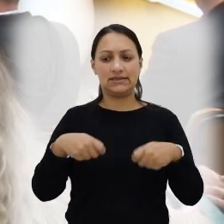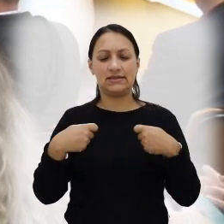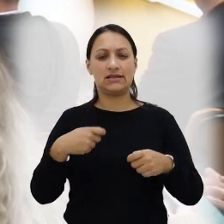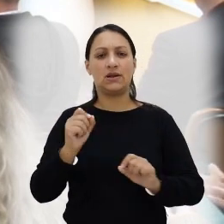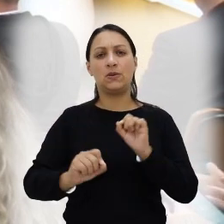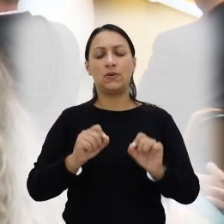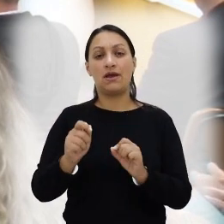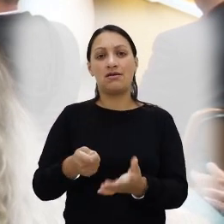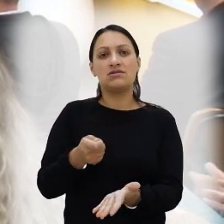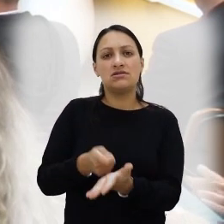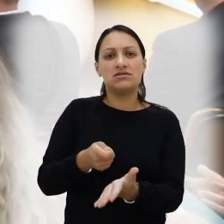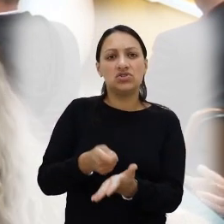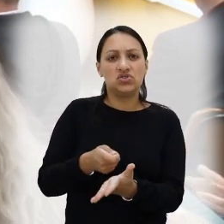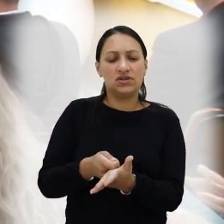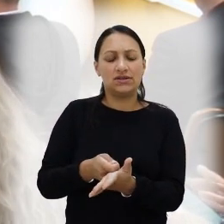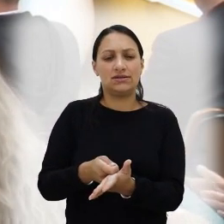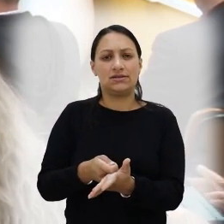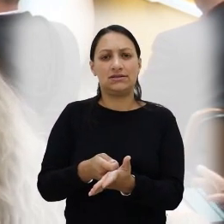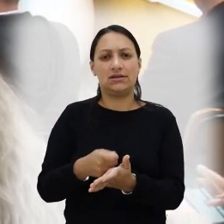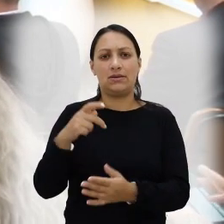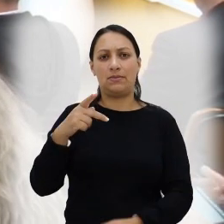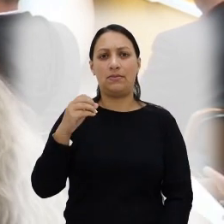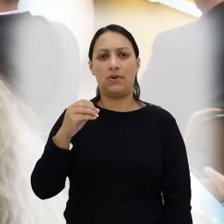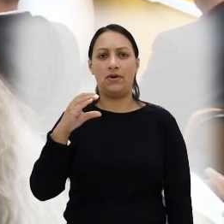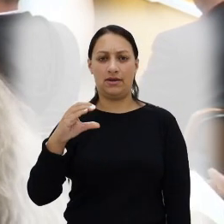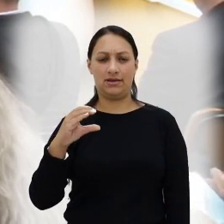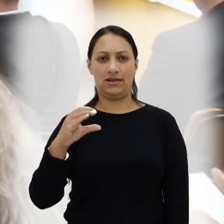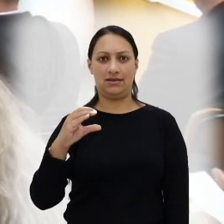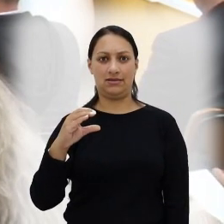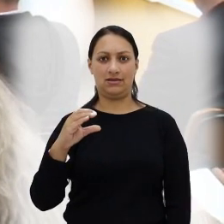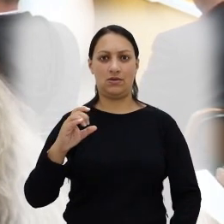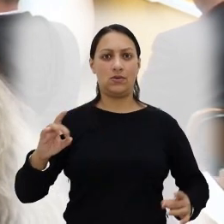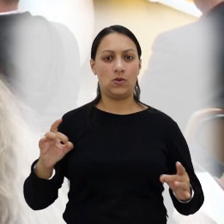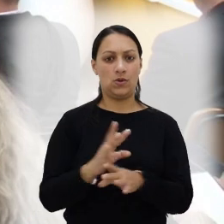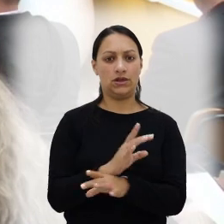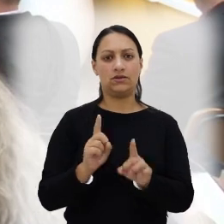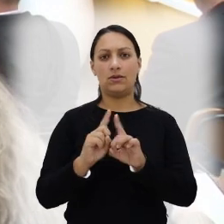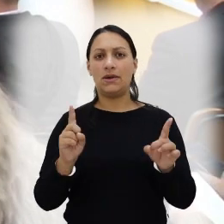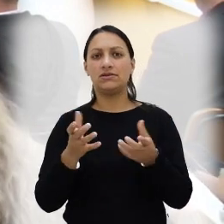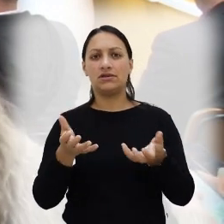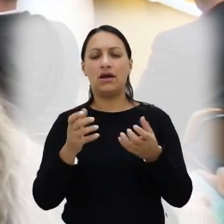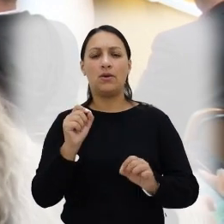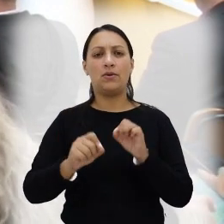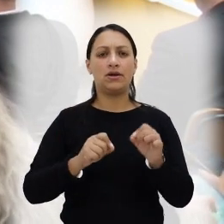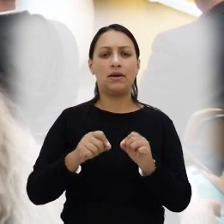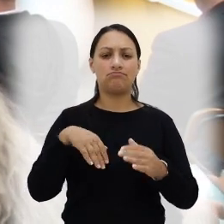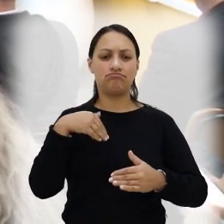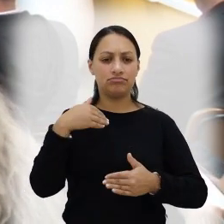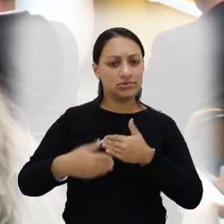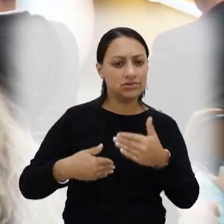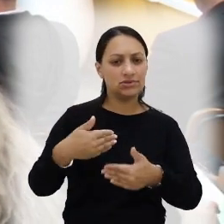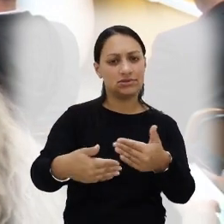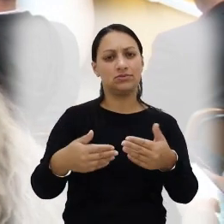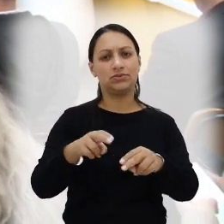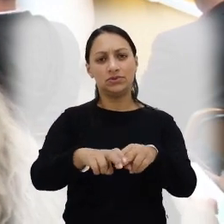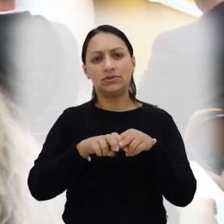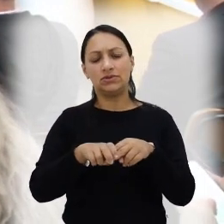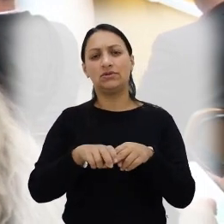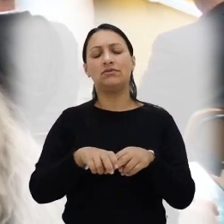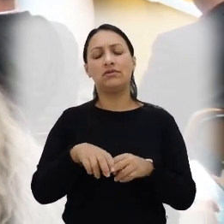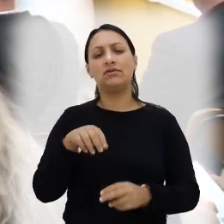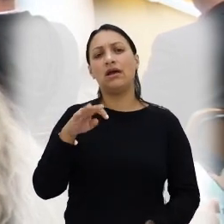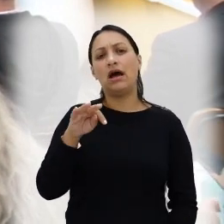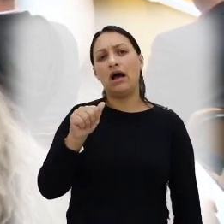a exigência de POCs efetivas. A gente quer induzir este processo. Por isso que aparece aqui um atributo, mas ele é